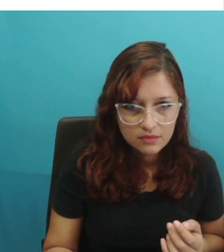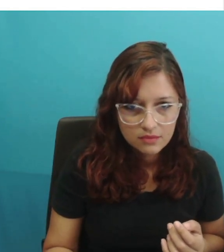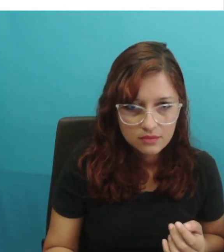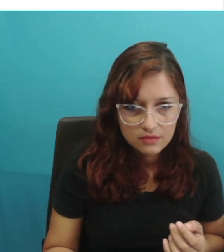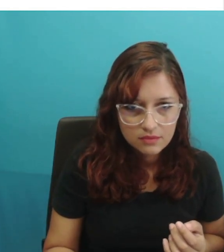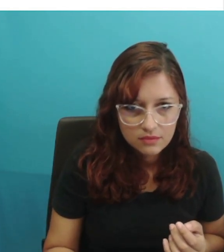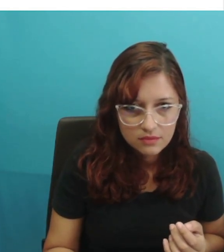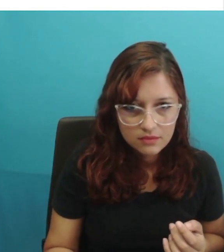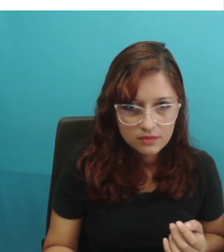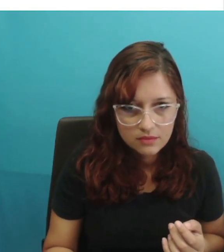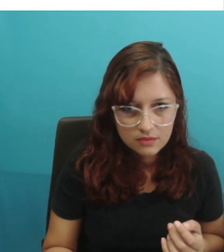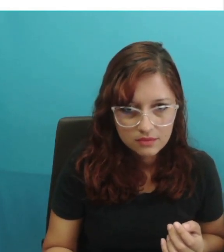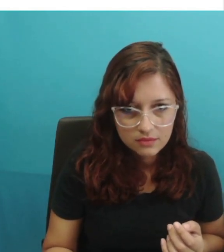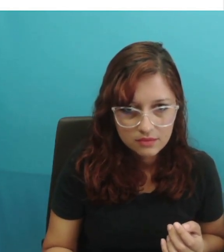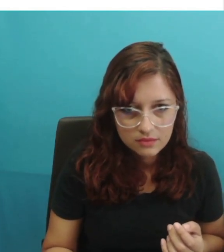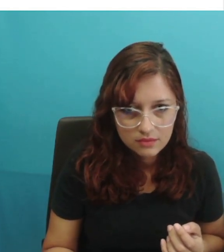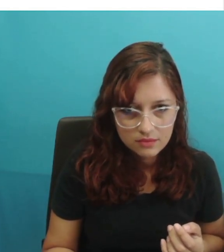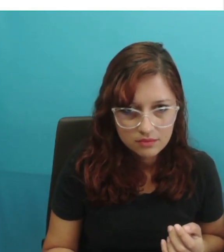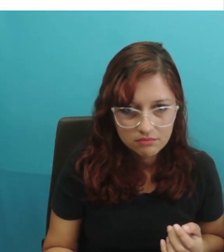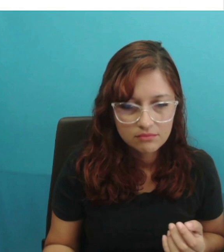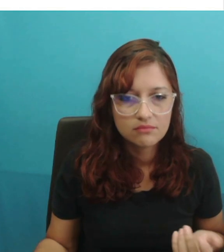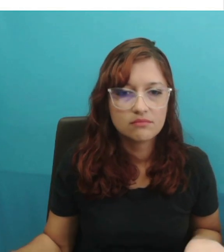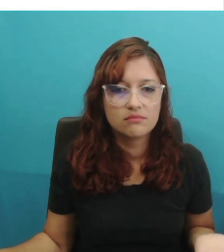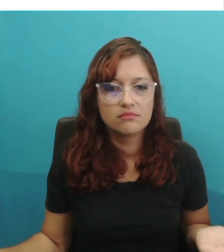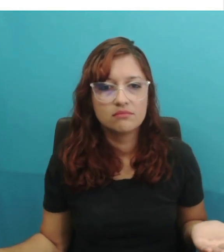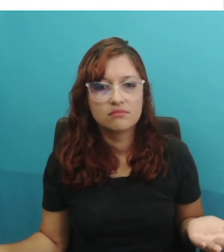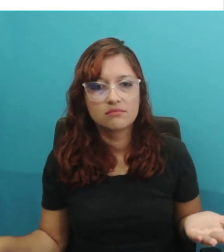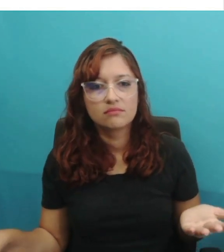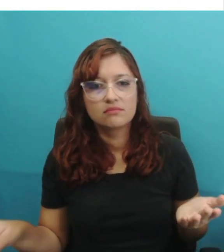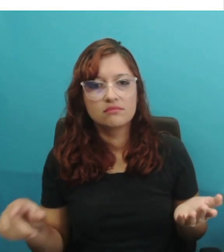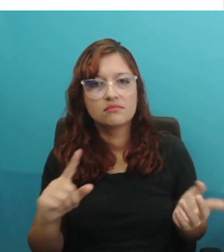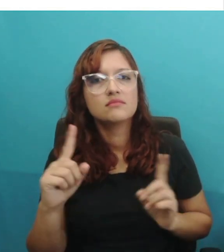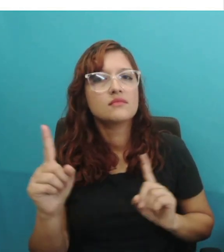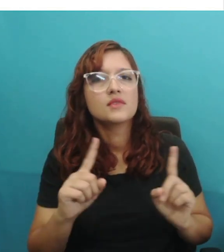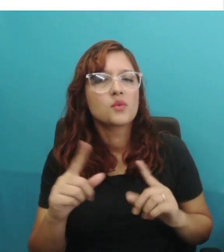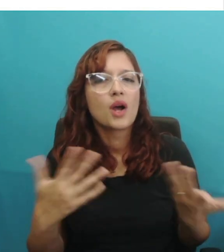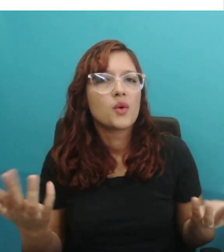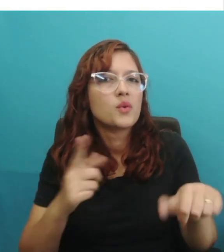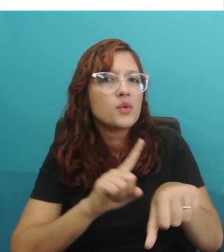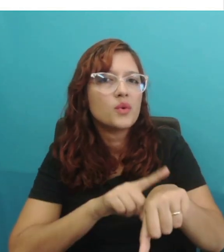futuro? Ó, veja que o final é diferente.